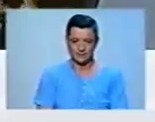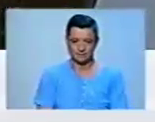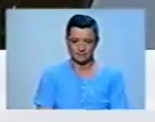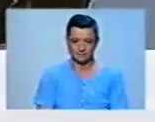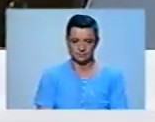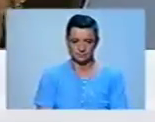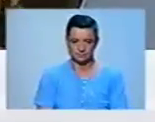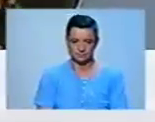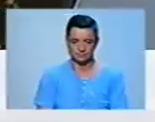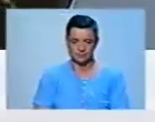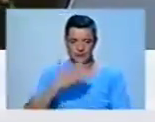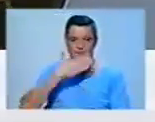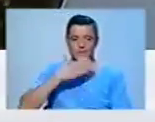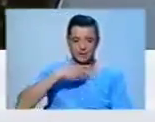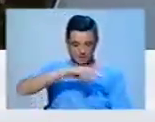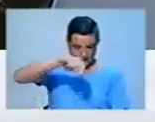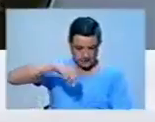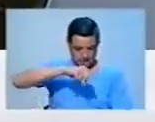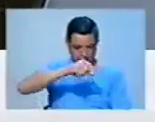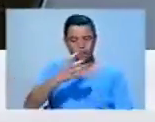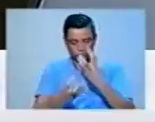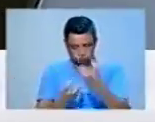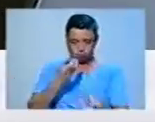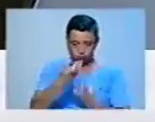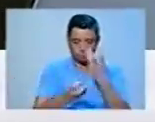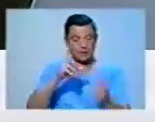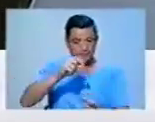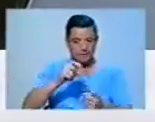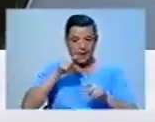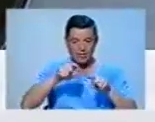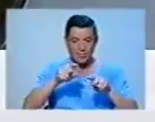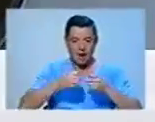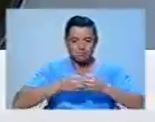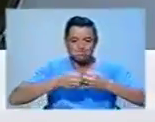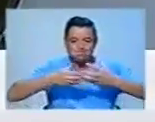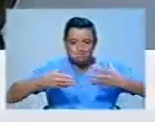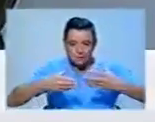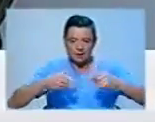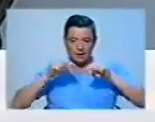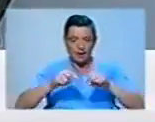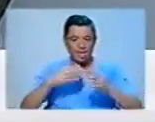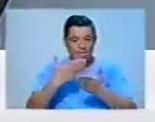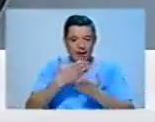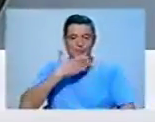Deixamos a farinha cozinhar um pouco. Acaba por nos engrossar também o recheio.